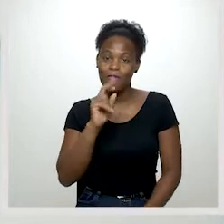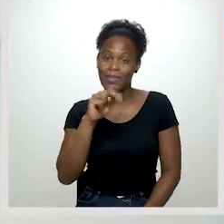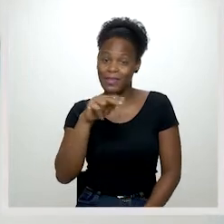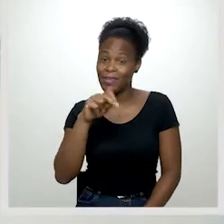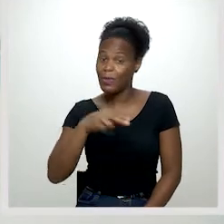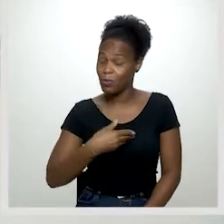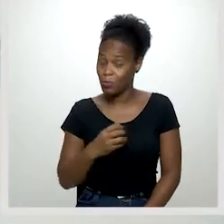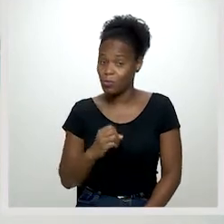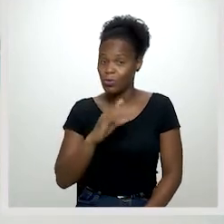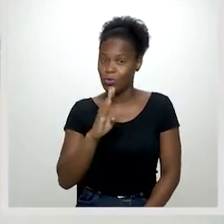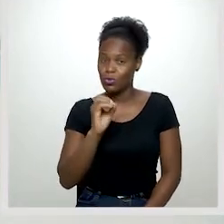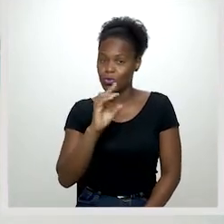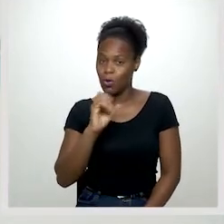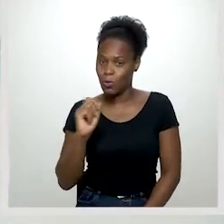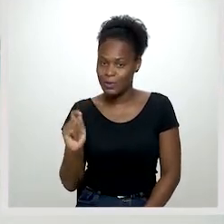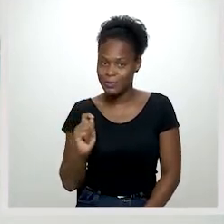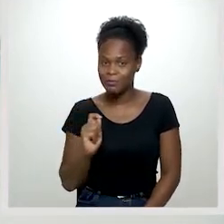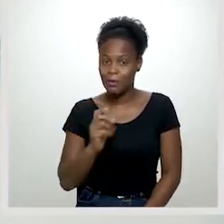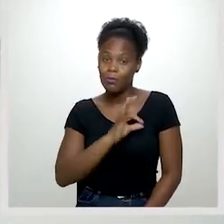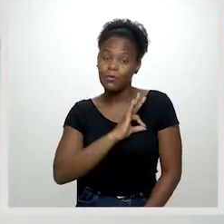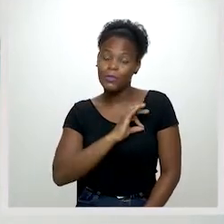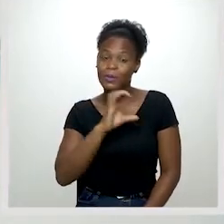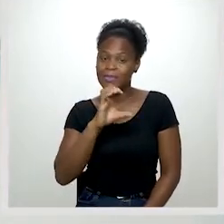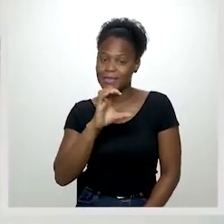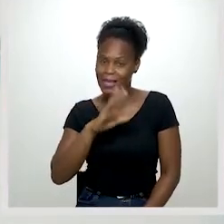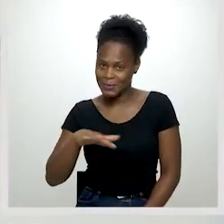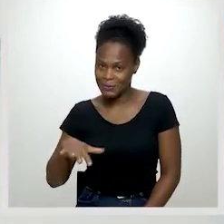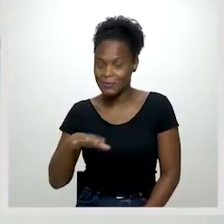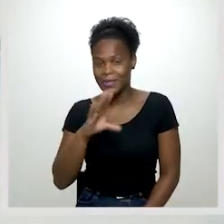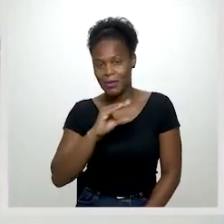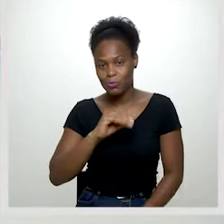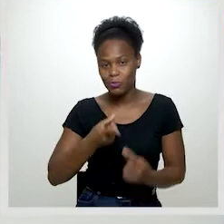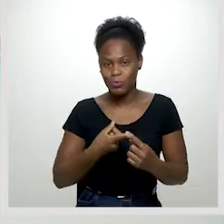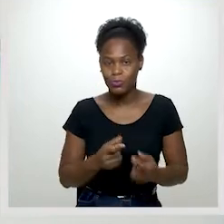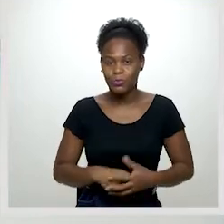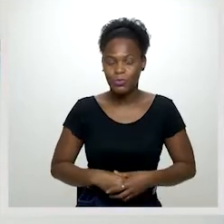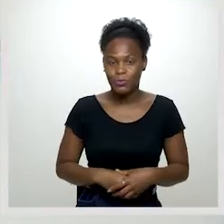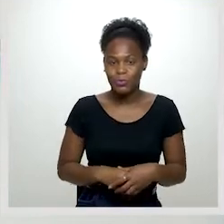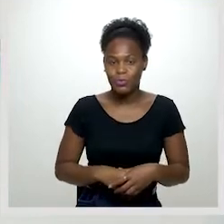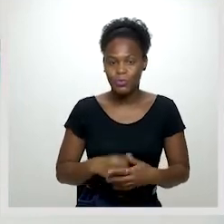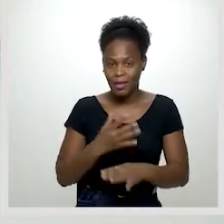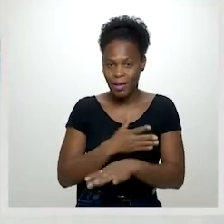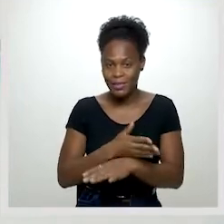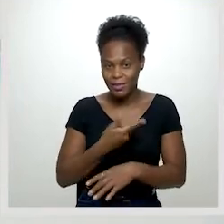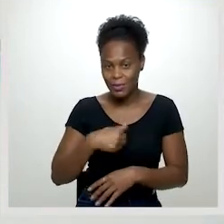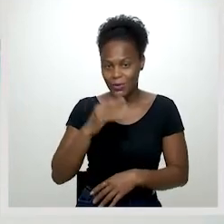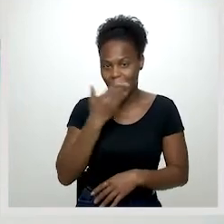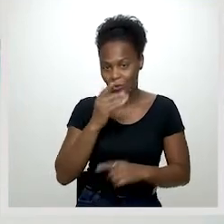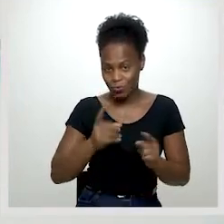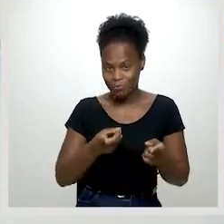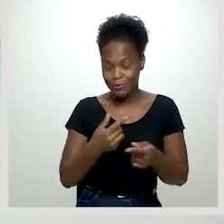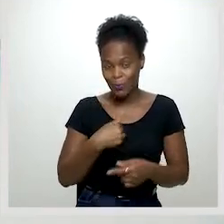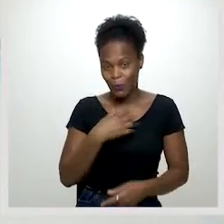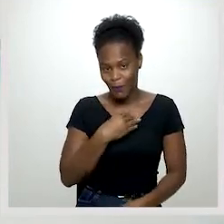Jorge Barros Origema, de Ciências da Natureza, do 10º ano. Antes de iniciar a nossa aula